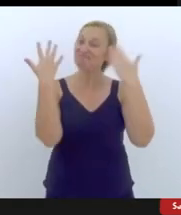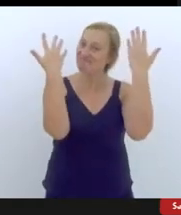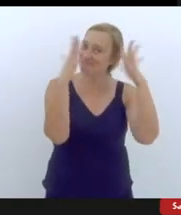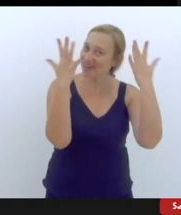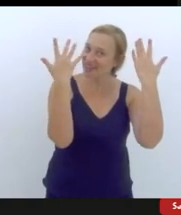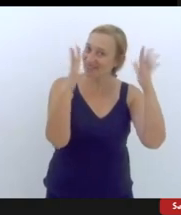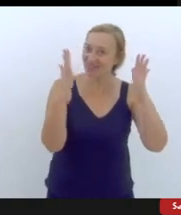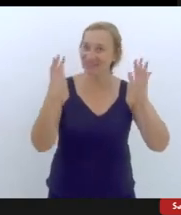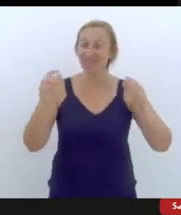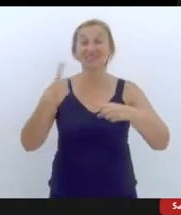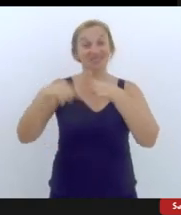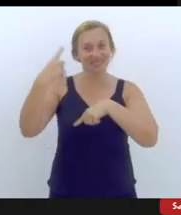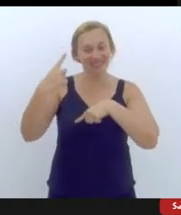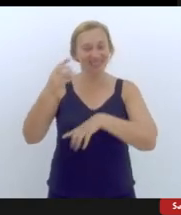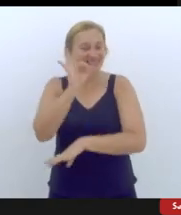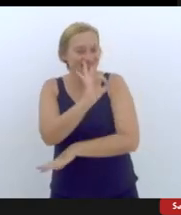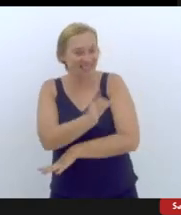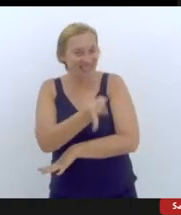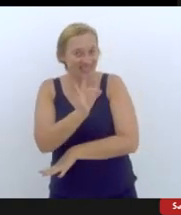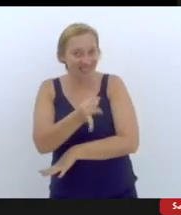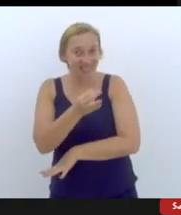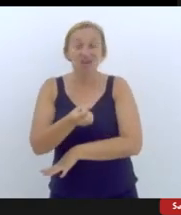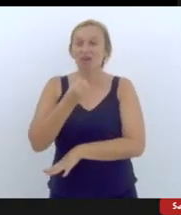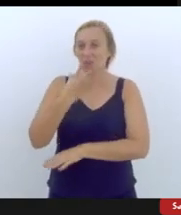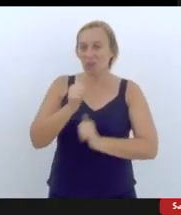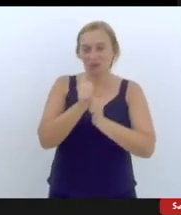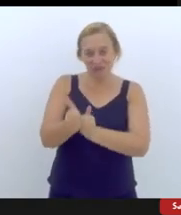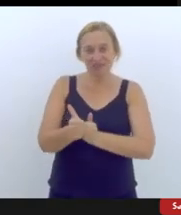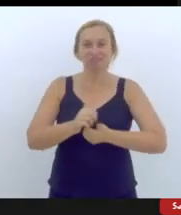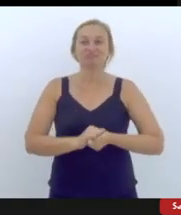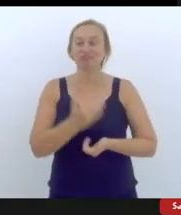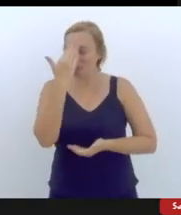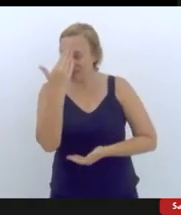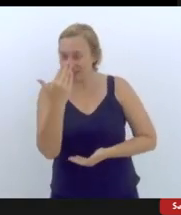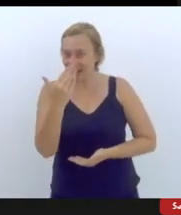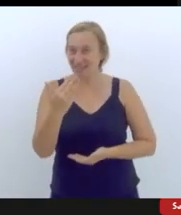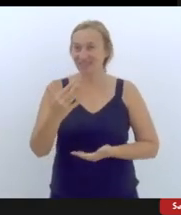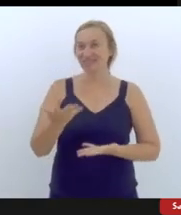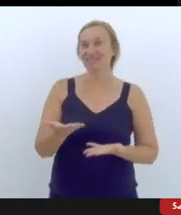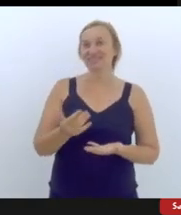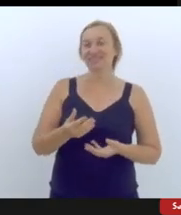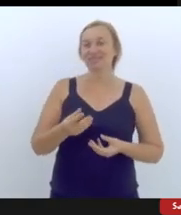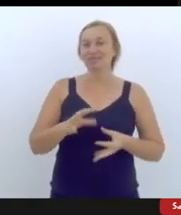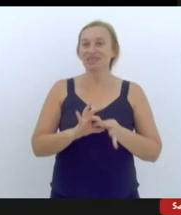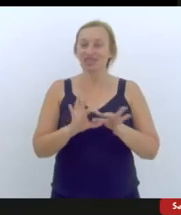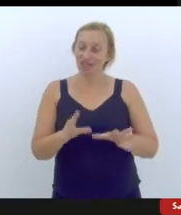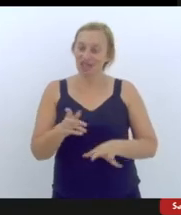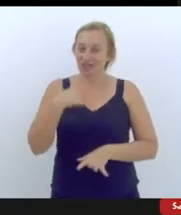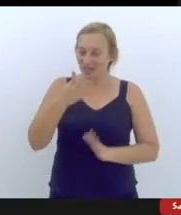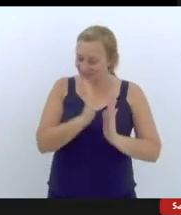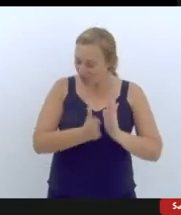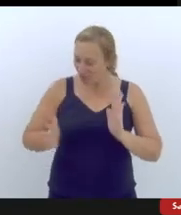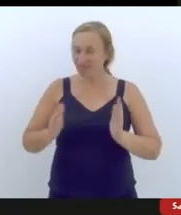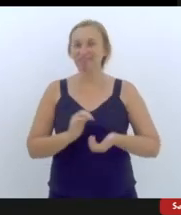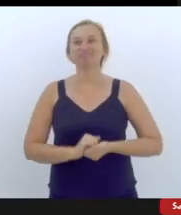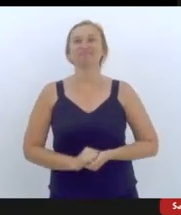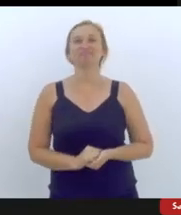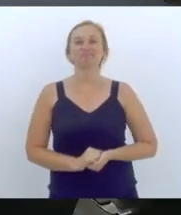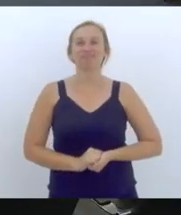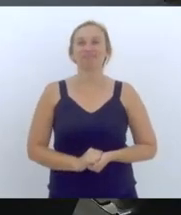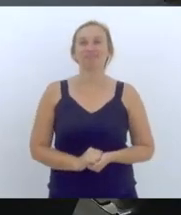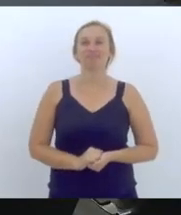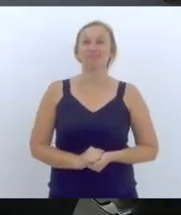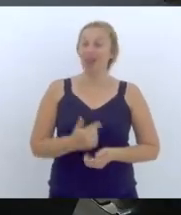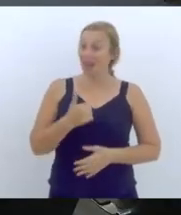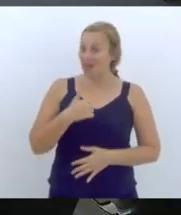Parabéns, sucesso, tenho certeza da sua boa condução. E obrigada por conceder aí pela ordem.